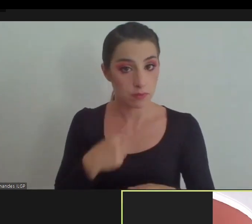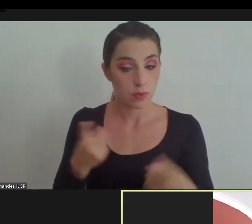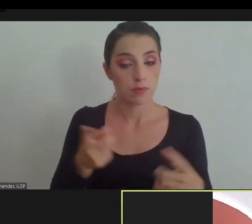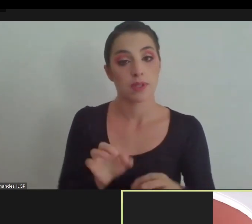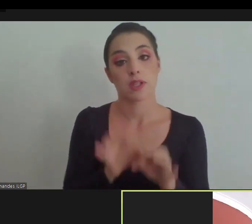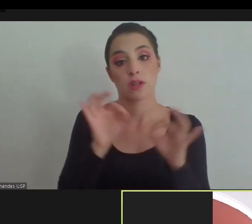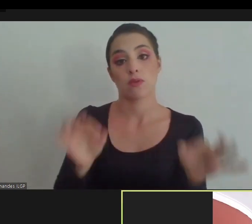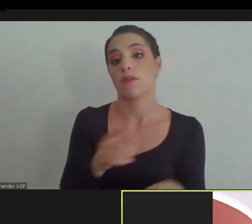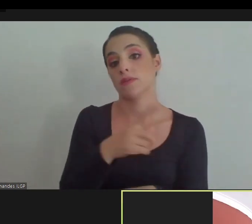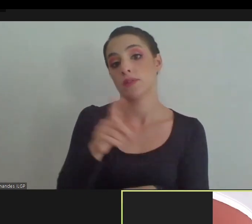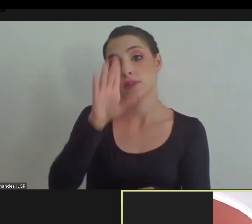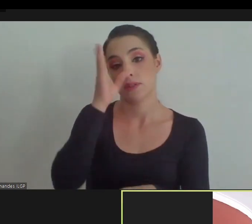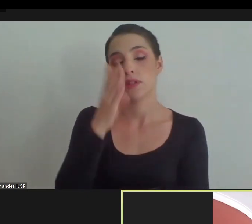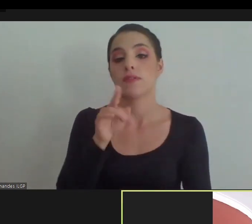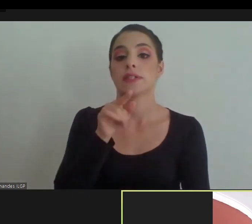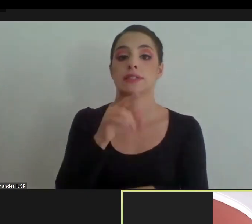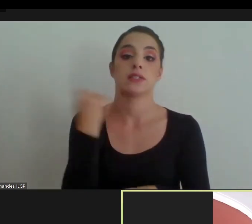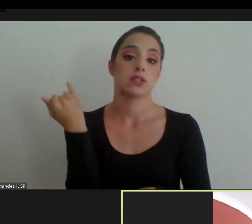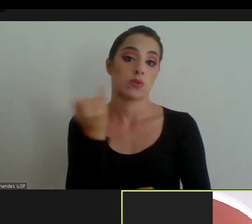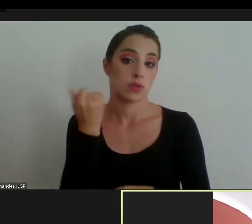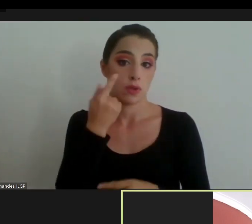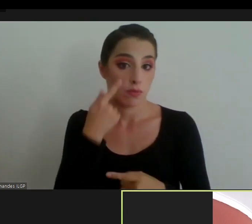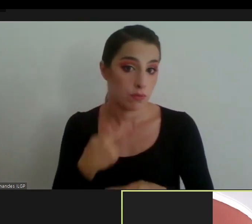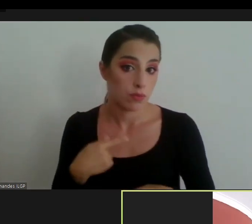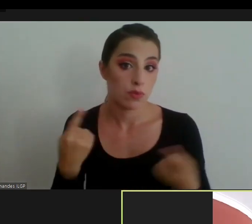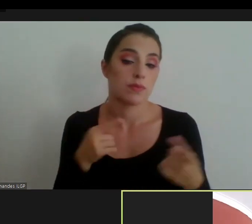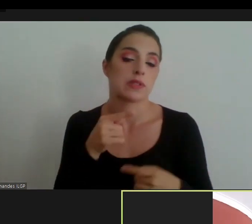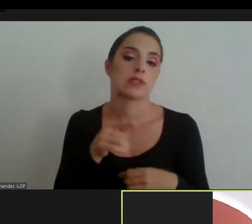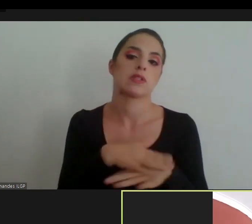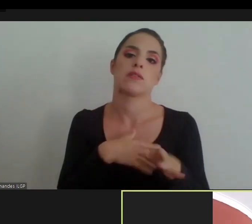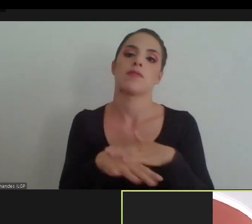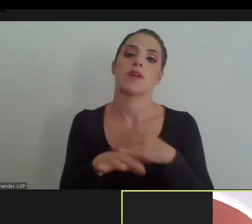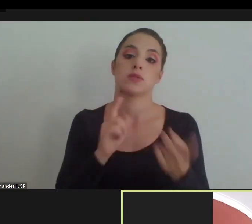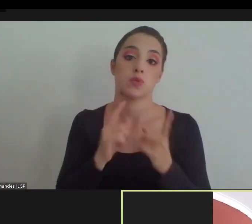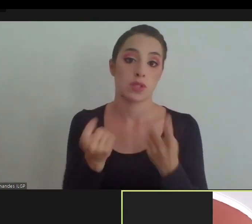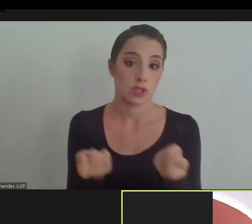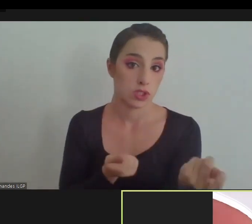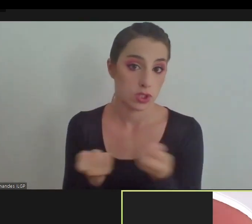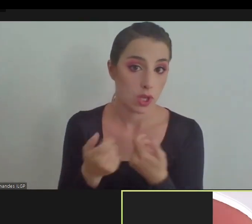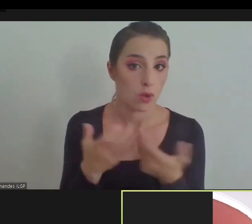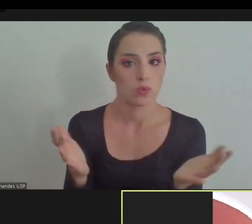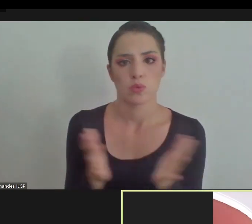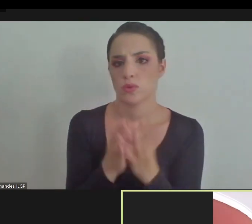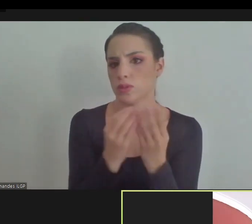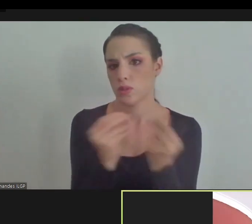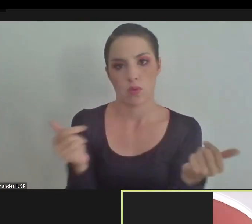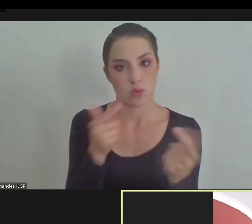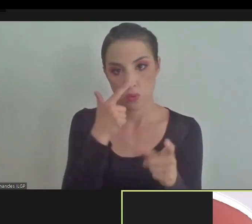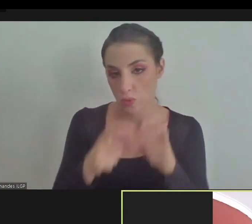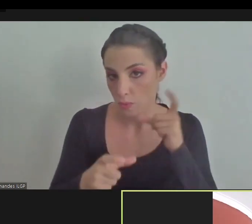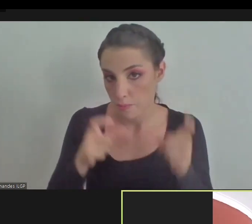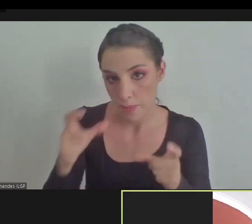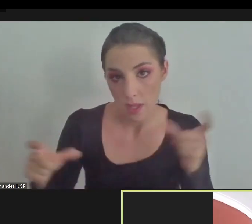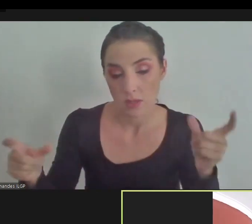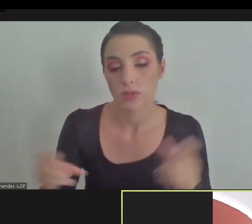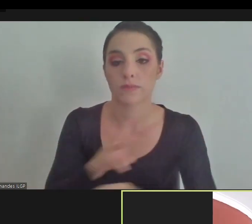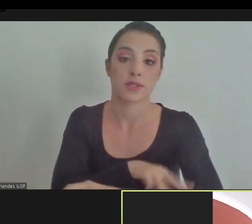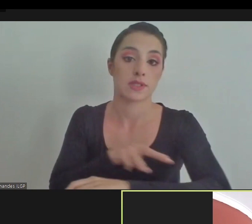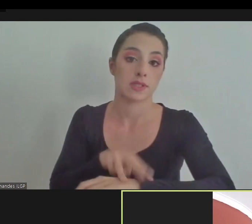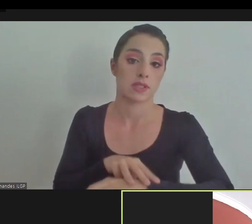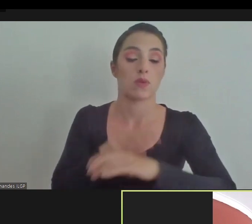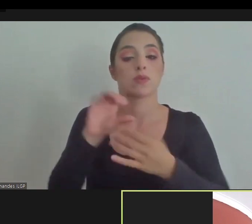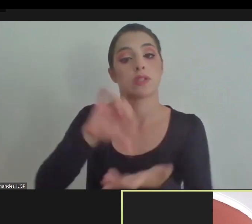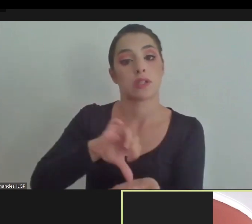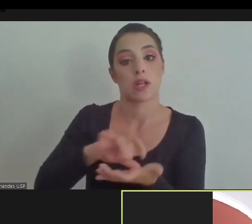sabe, é uma instituição pública que faz a gestão de todos os recursos humanos da administração central, local